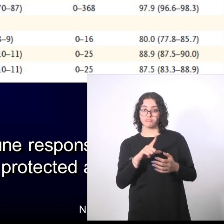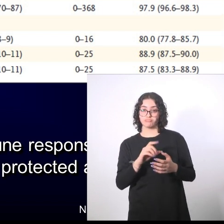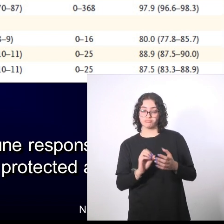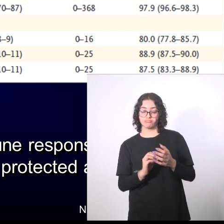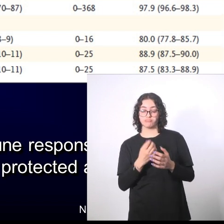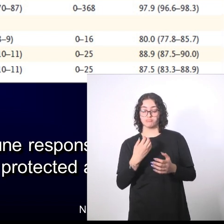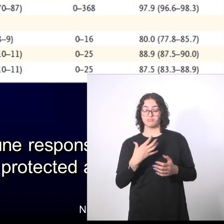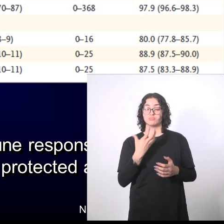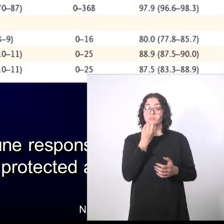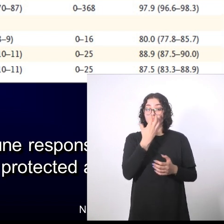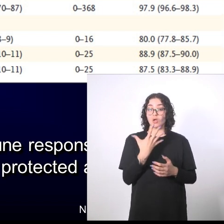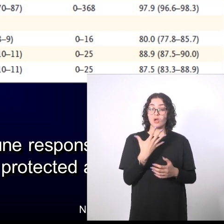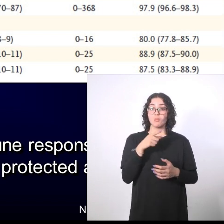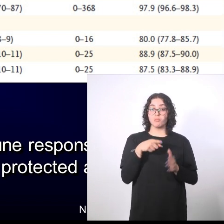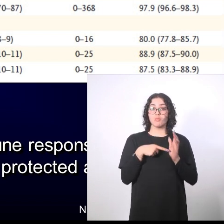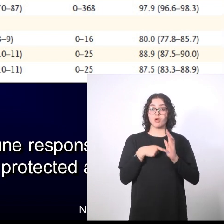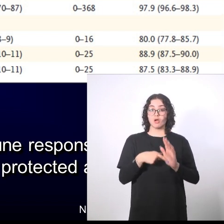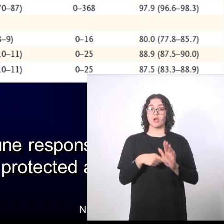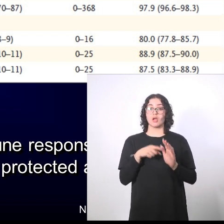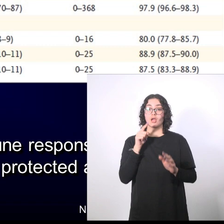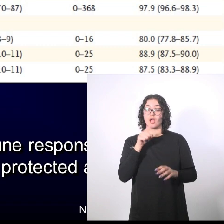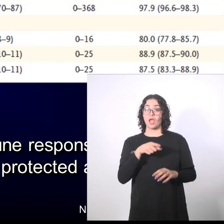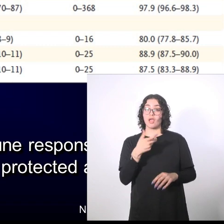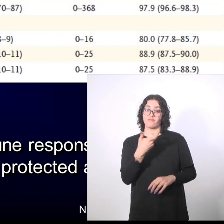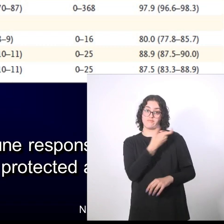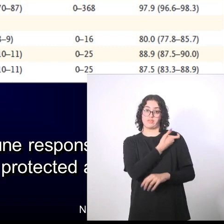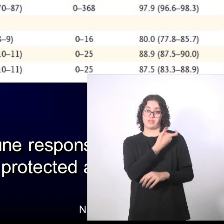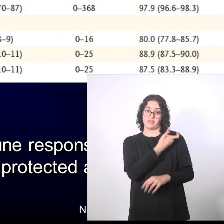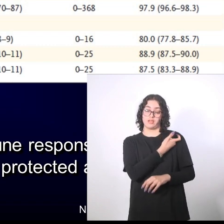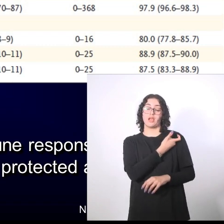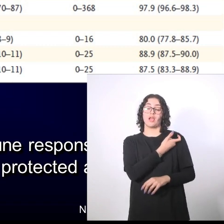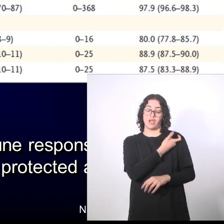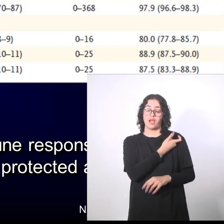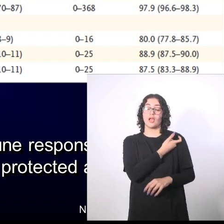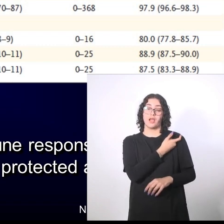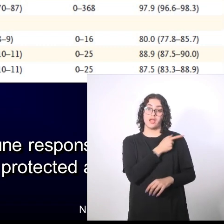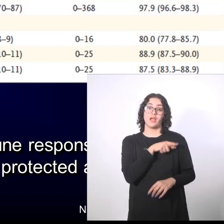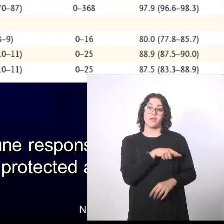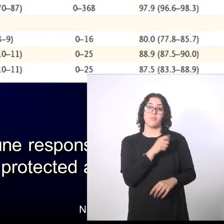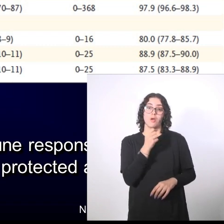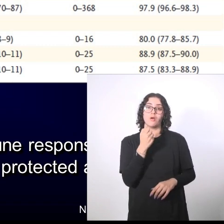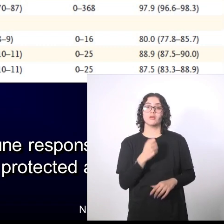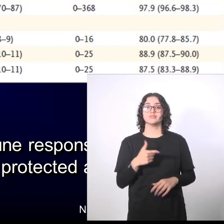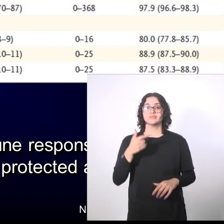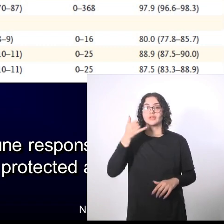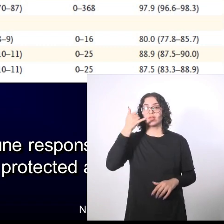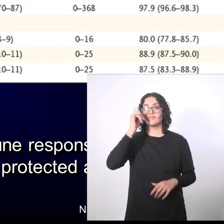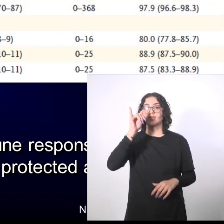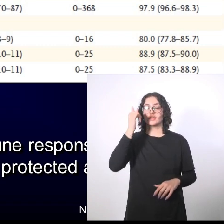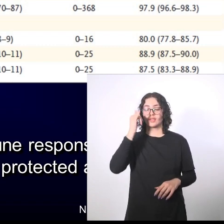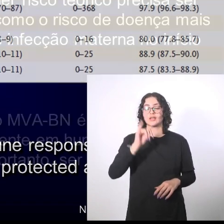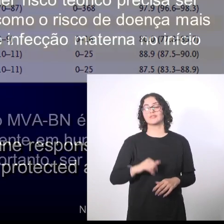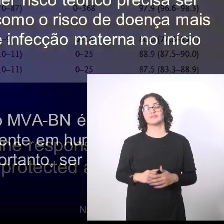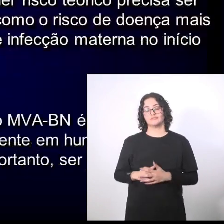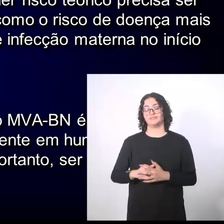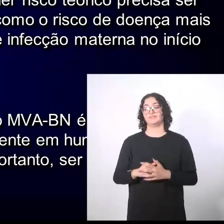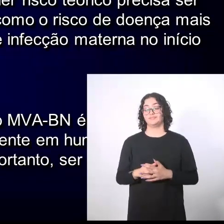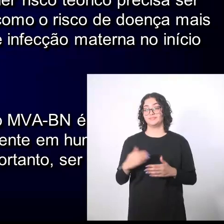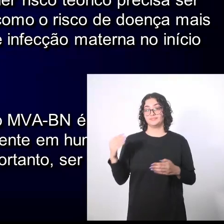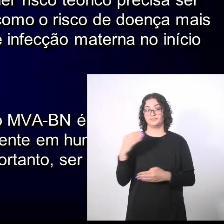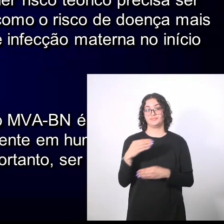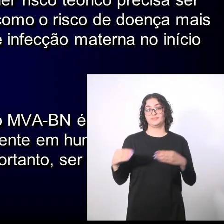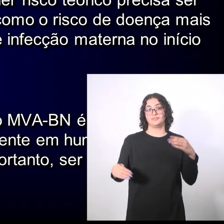uma demonstração, né, de que a vacina, de fato, vamos dizer, tem esse papel de prevenir esses desfechos. O próximo.